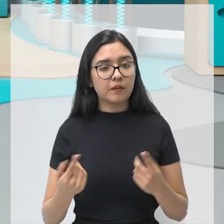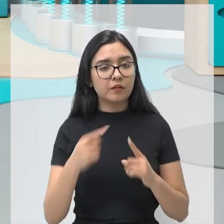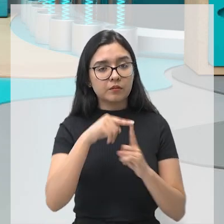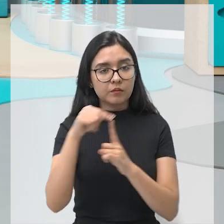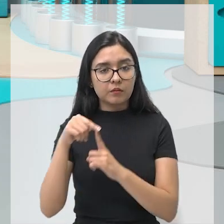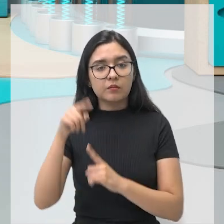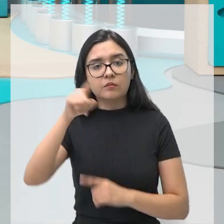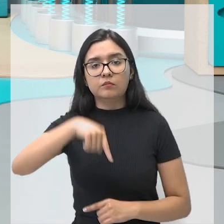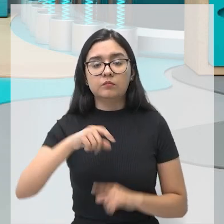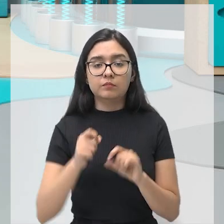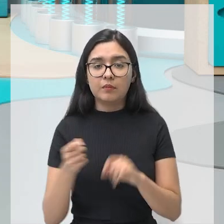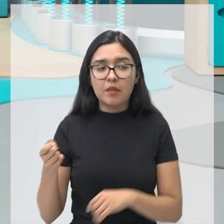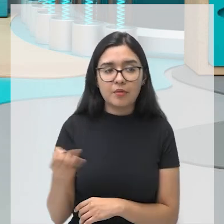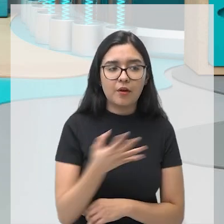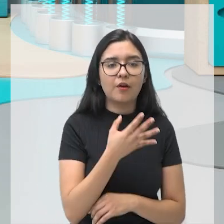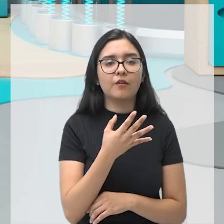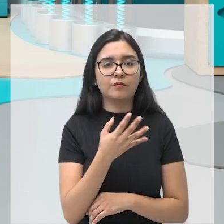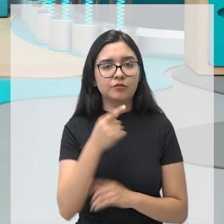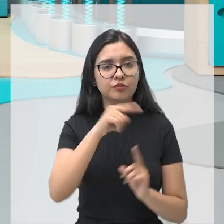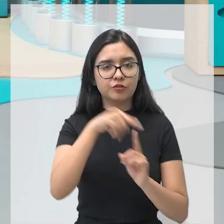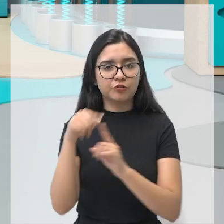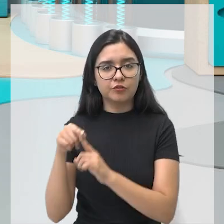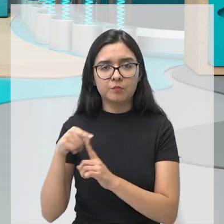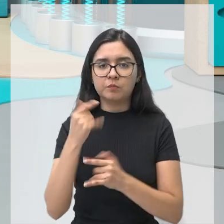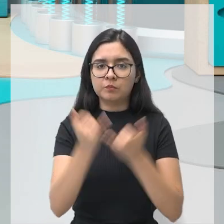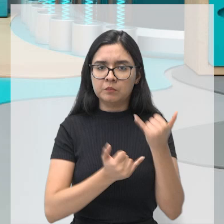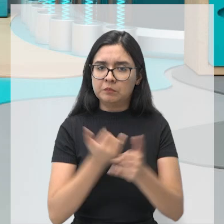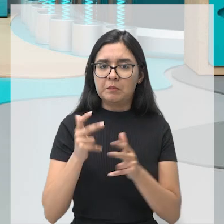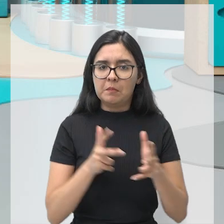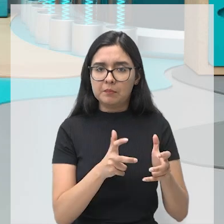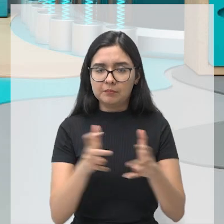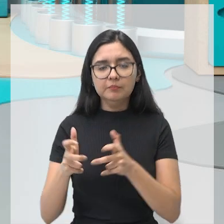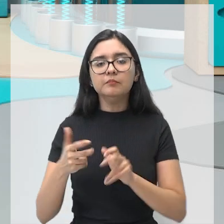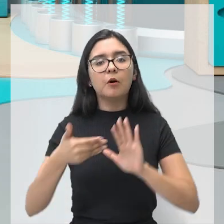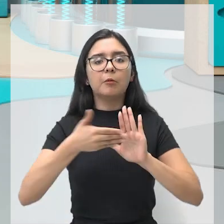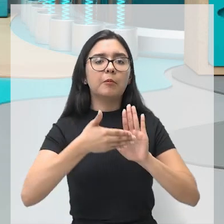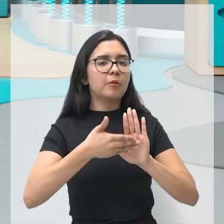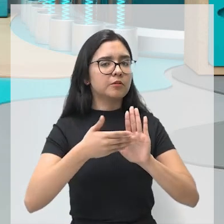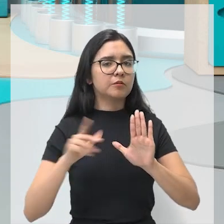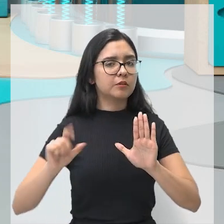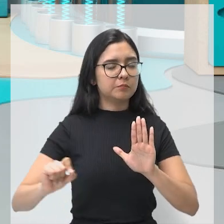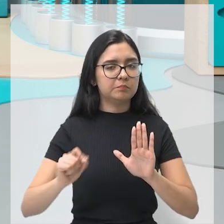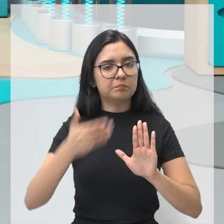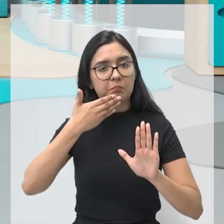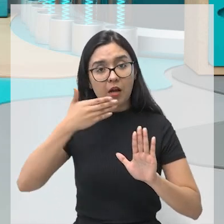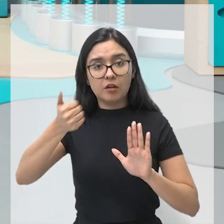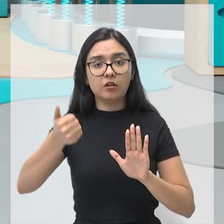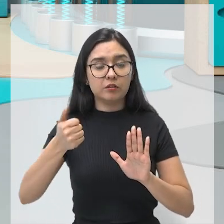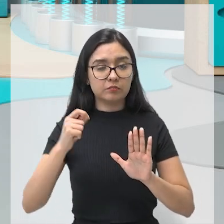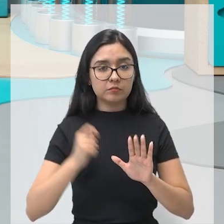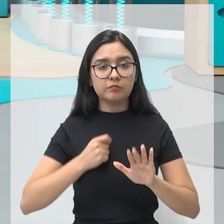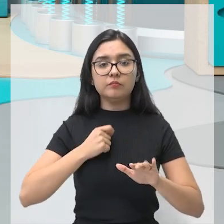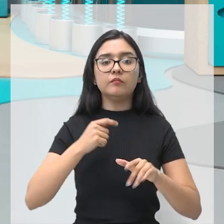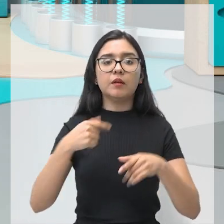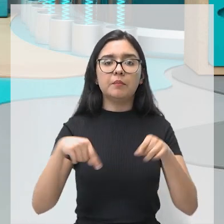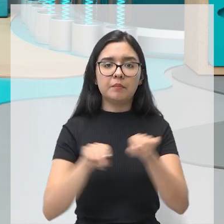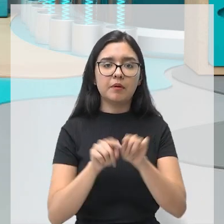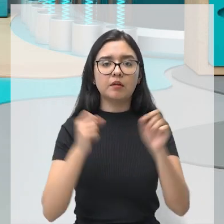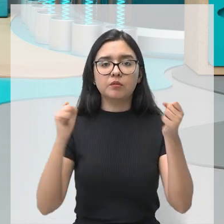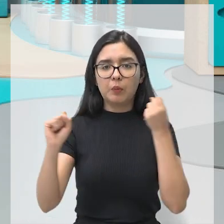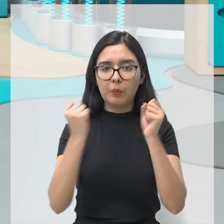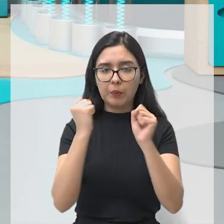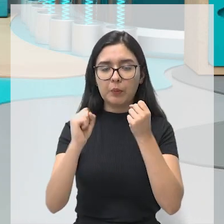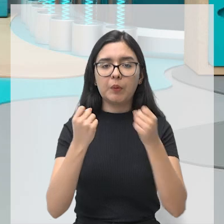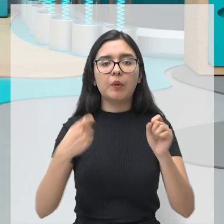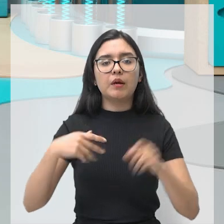Games, né, são uma nova geração de jogos que têm sido propostos como uma forma de aumentar a atividade física em